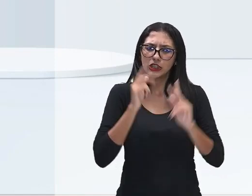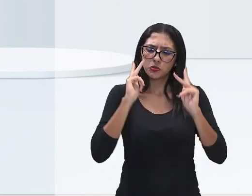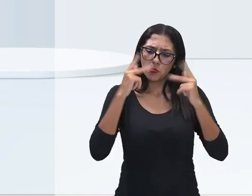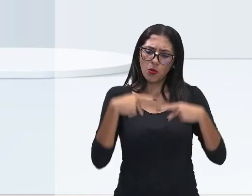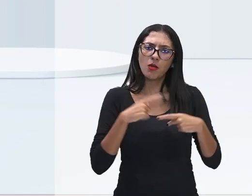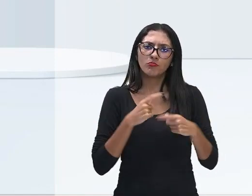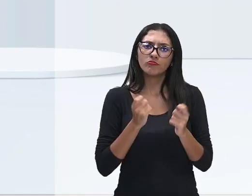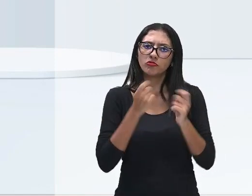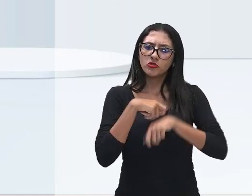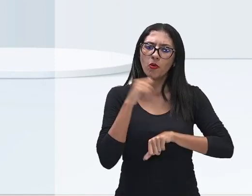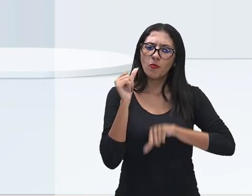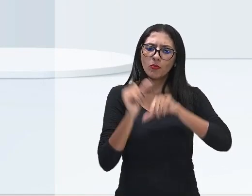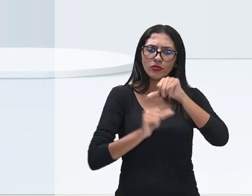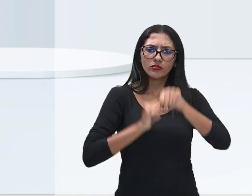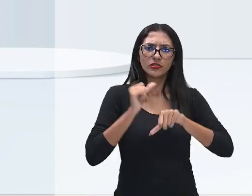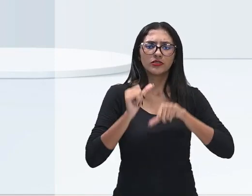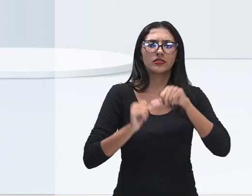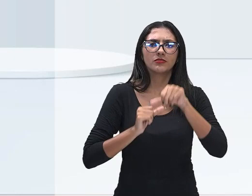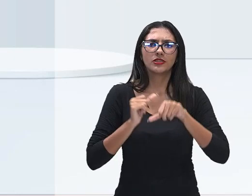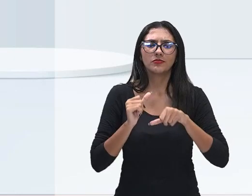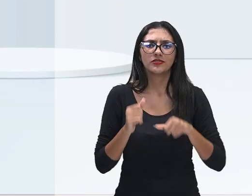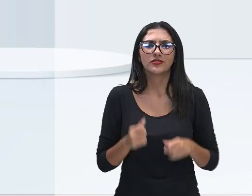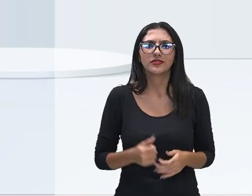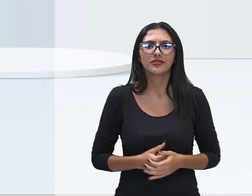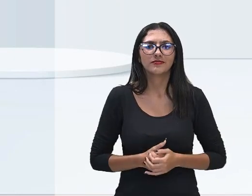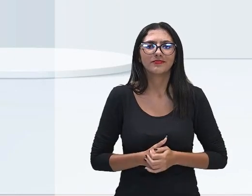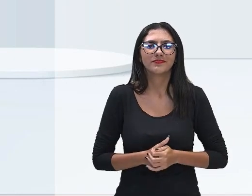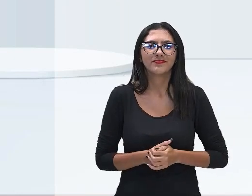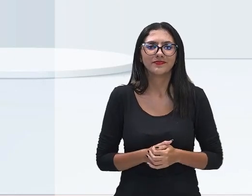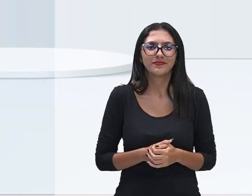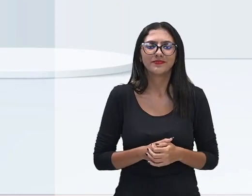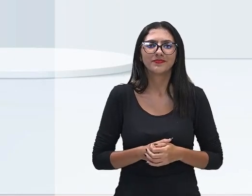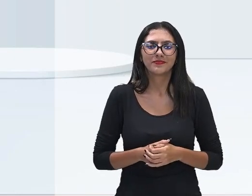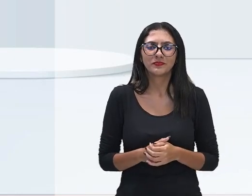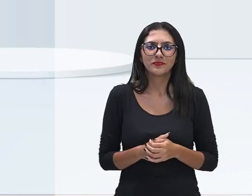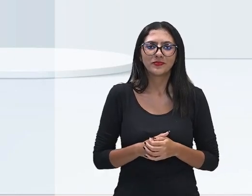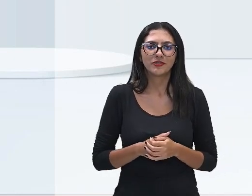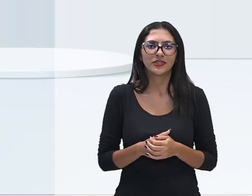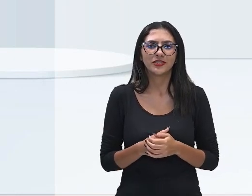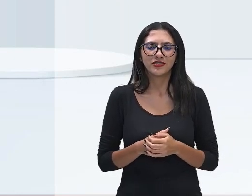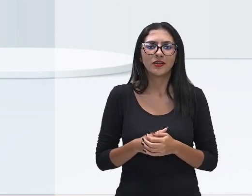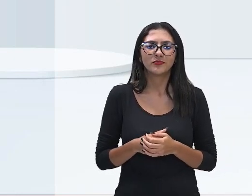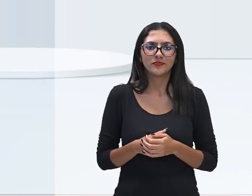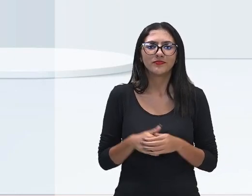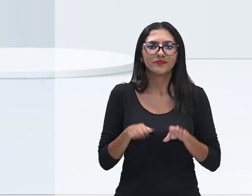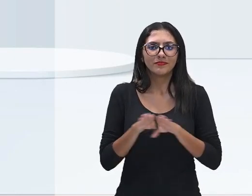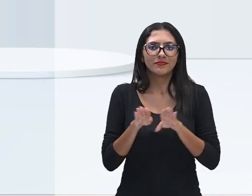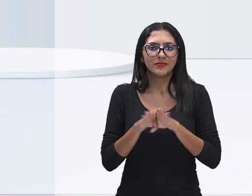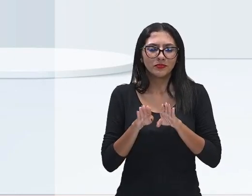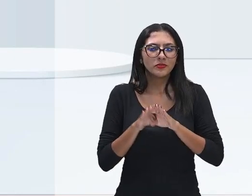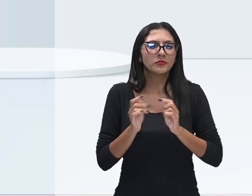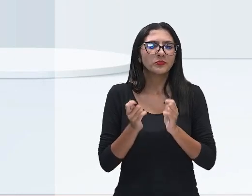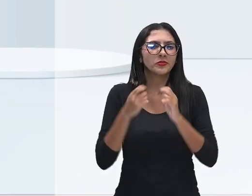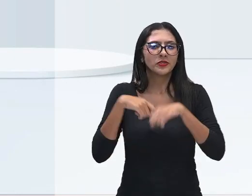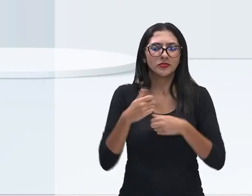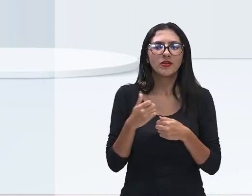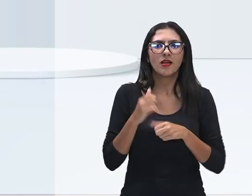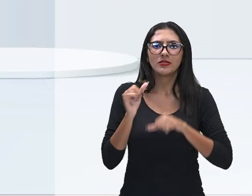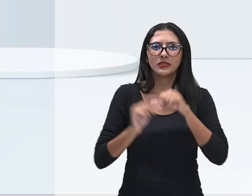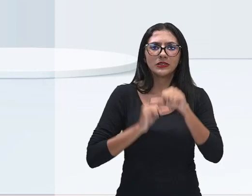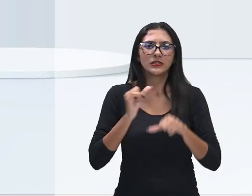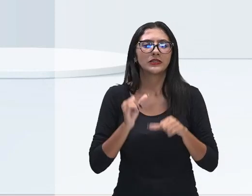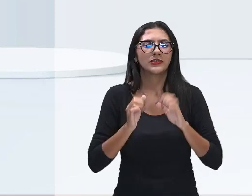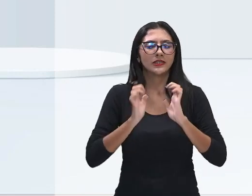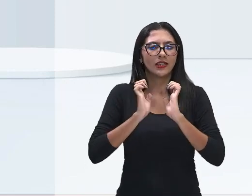da metamorfose das borboletas, tá? E isso, para que nós possamos nos tornar cidadãos livres, íntegros,